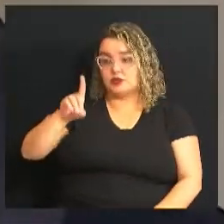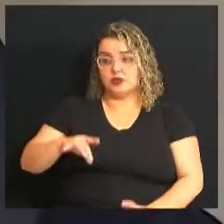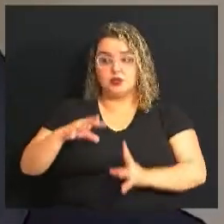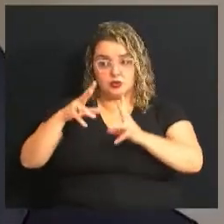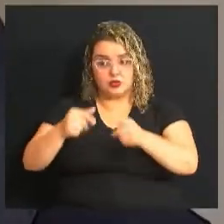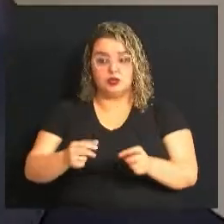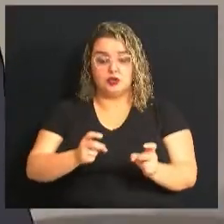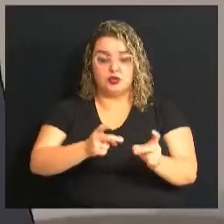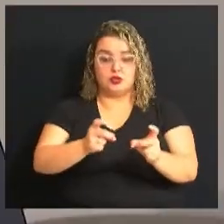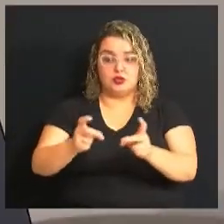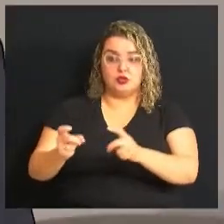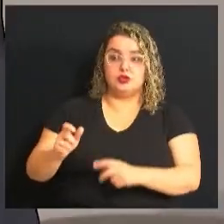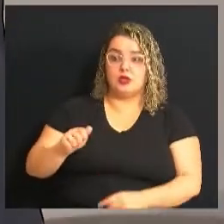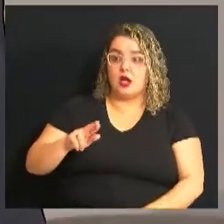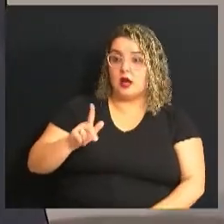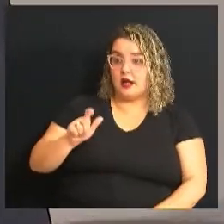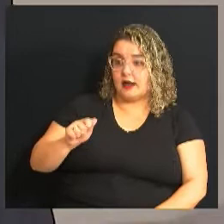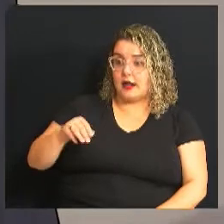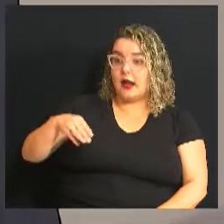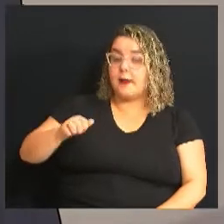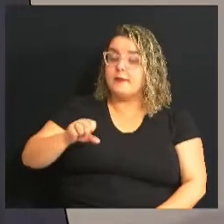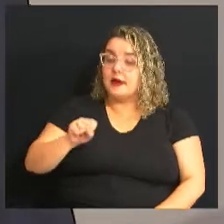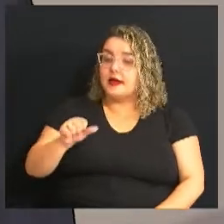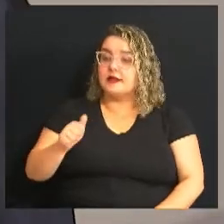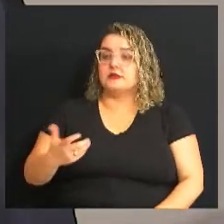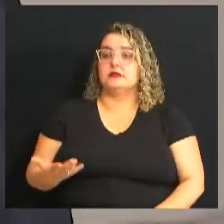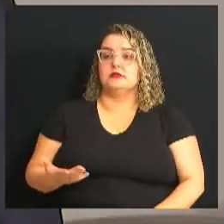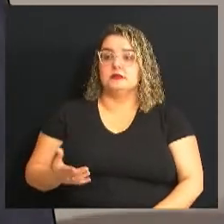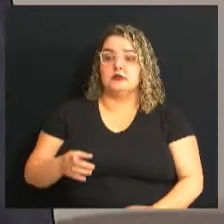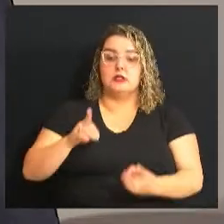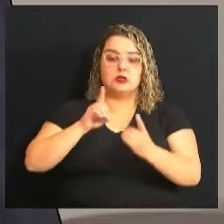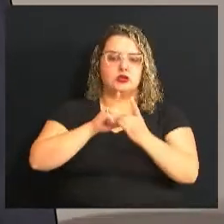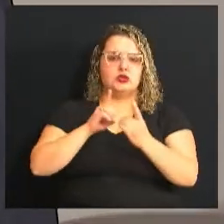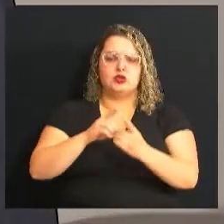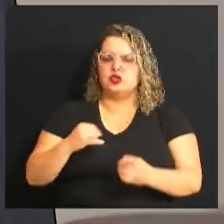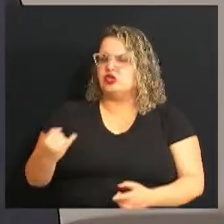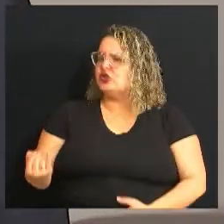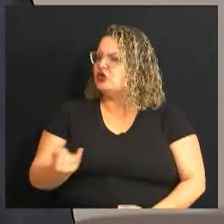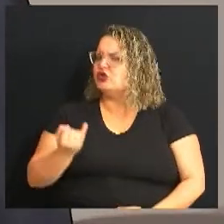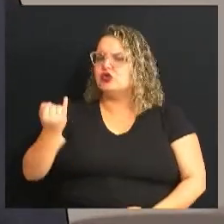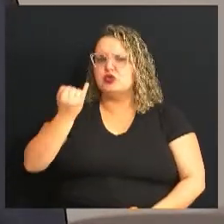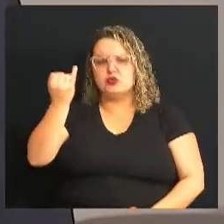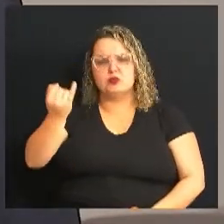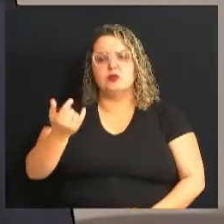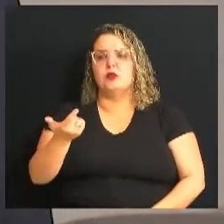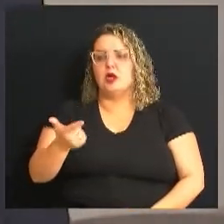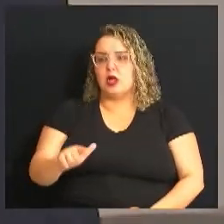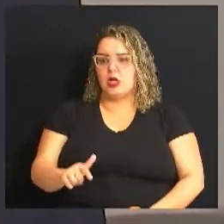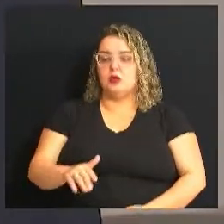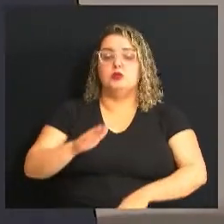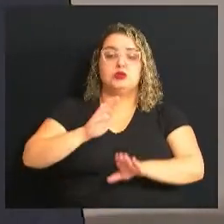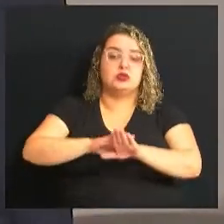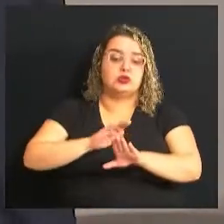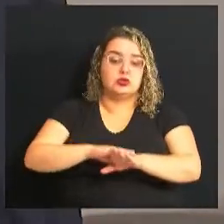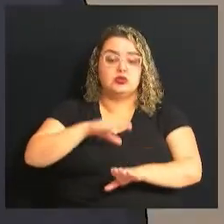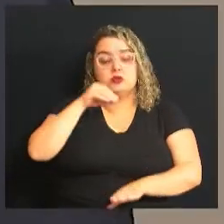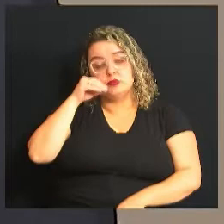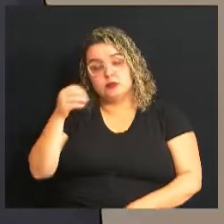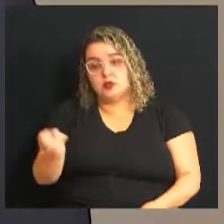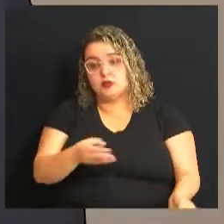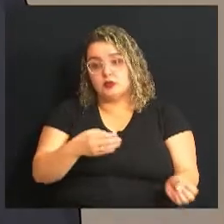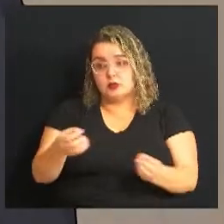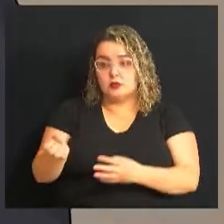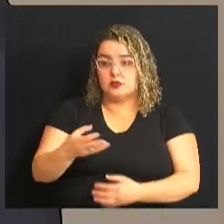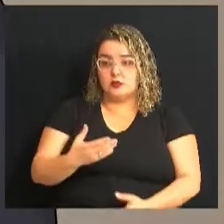de argamassas. Ele conta que a consultoria foi de extrema importância para manter os funcionários atualizados.